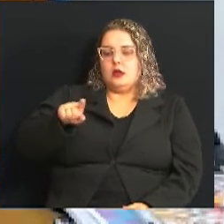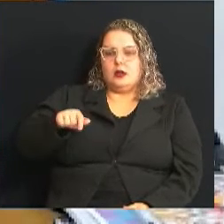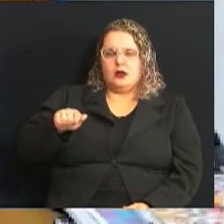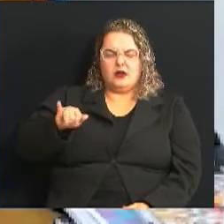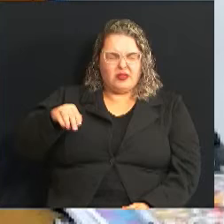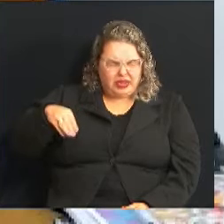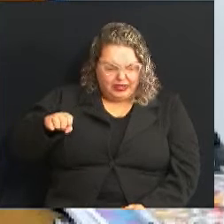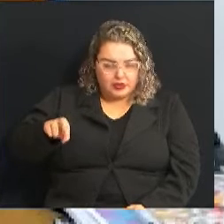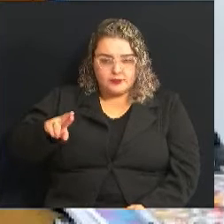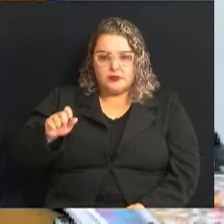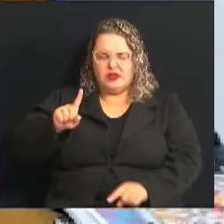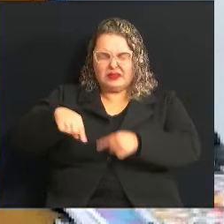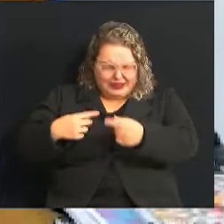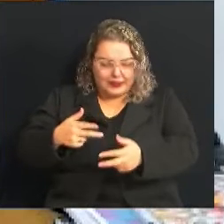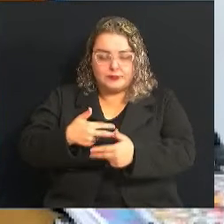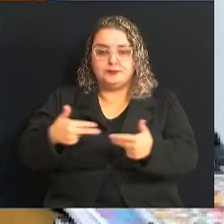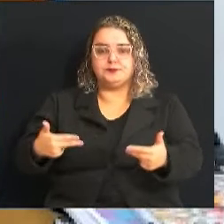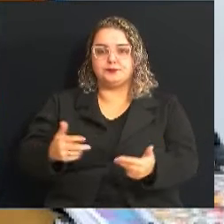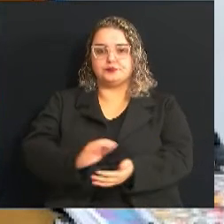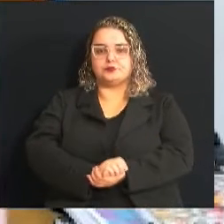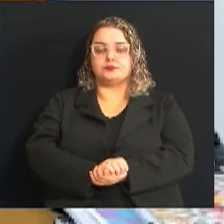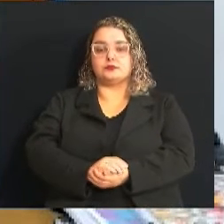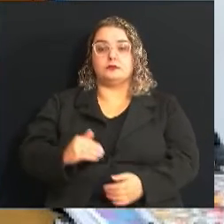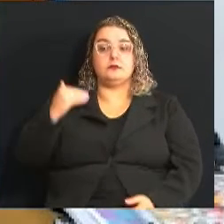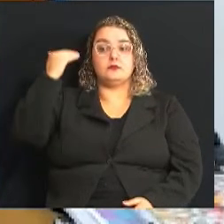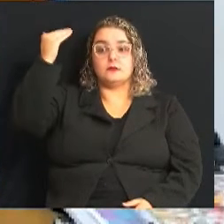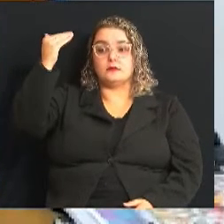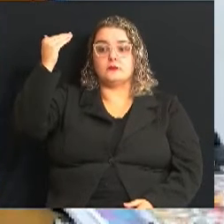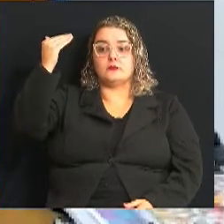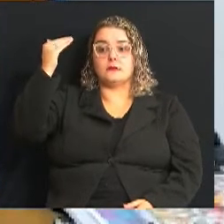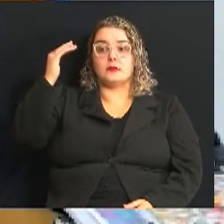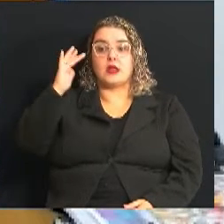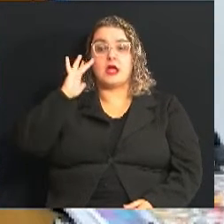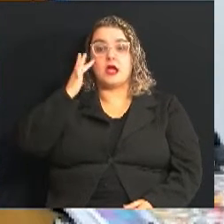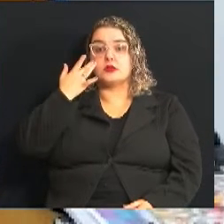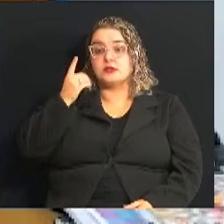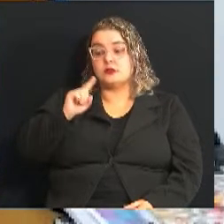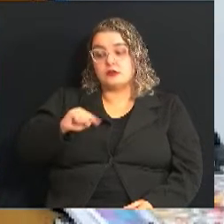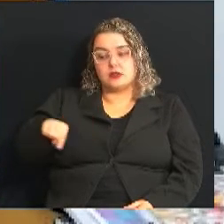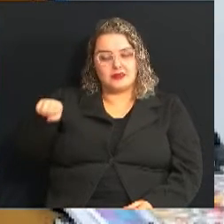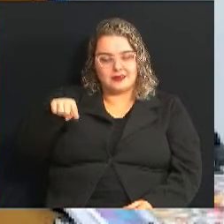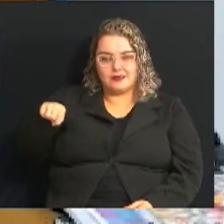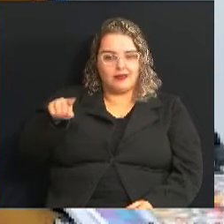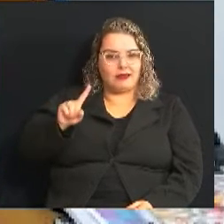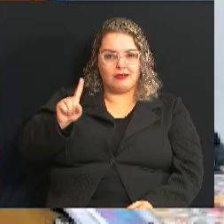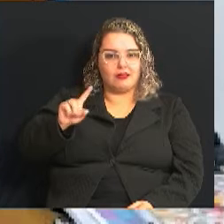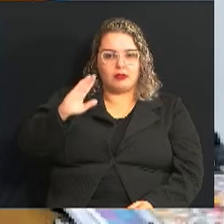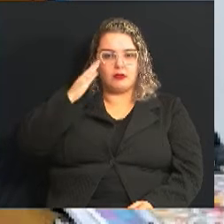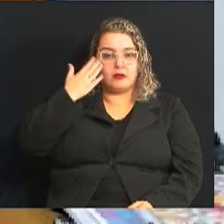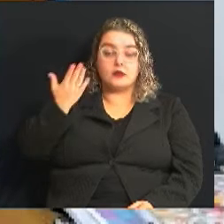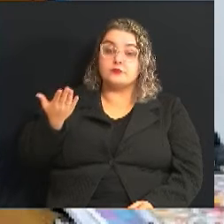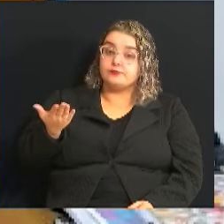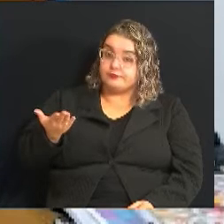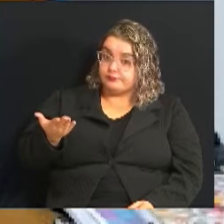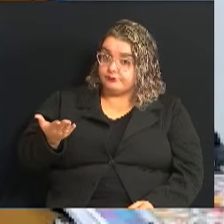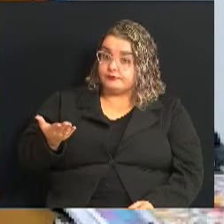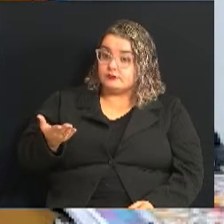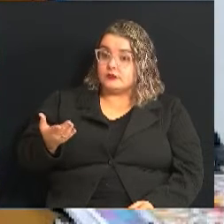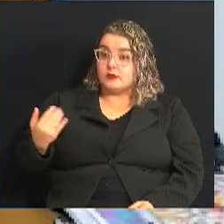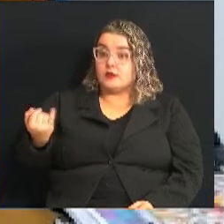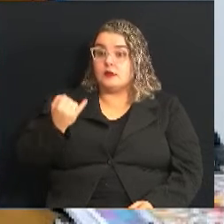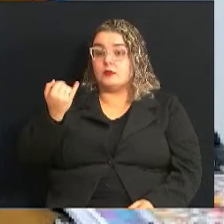questão, os adultos não permitem, achando que eles não entendem. E a importância de poder fazer parte,